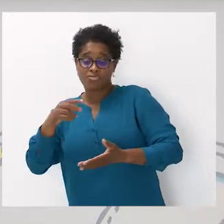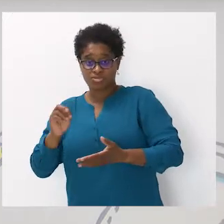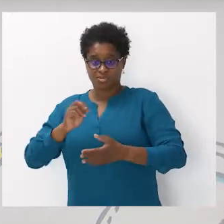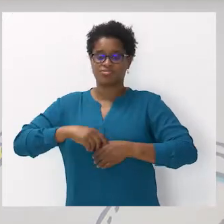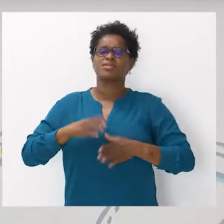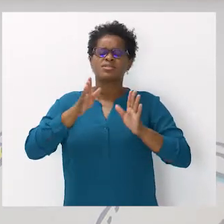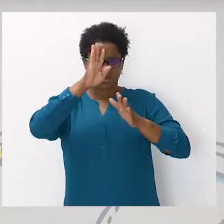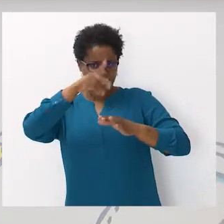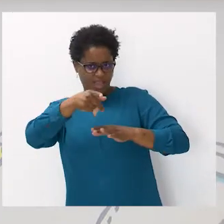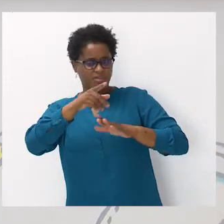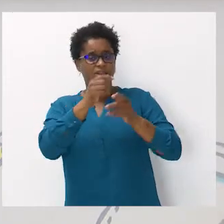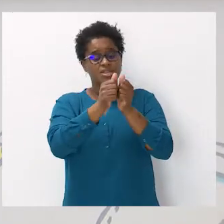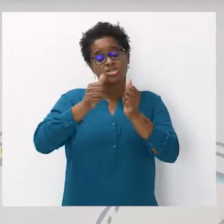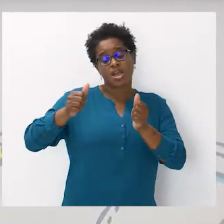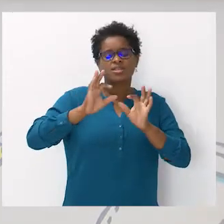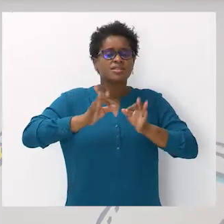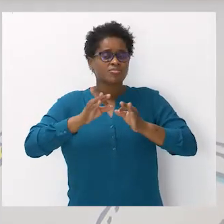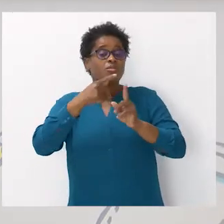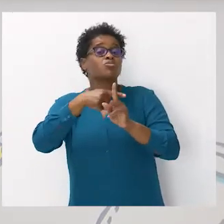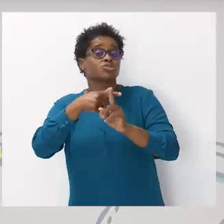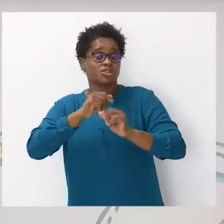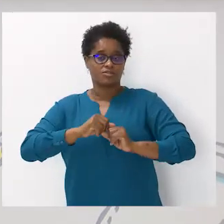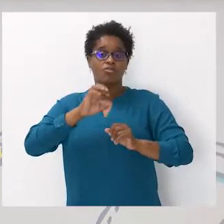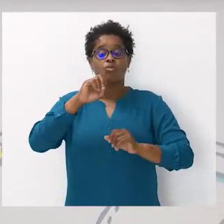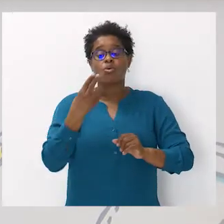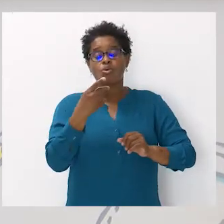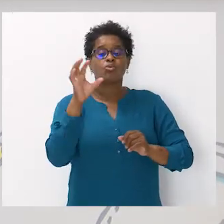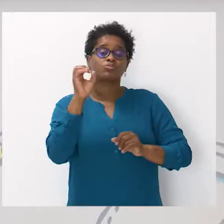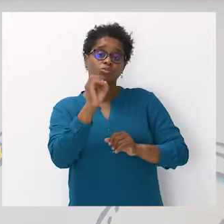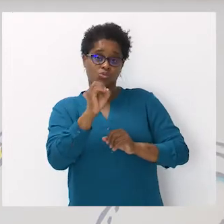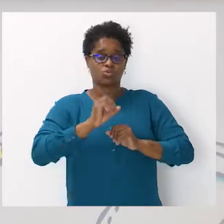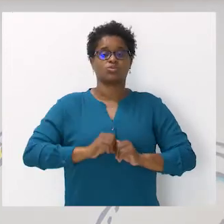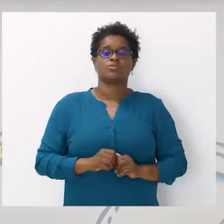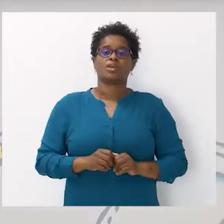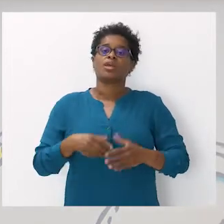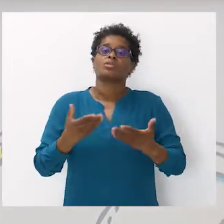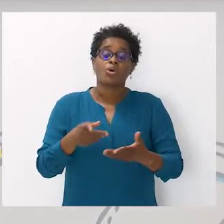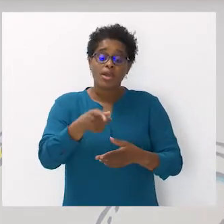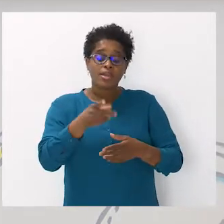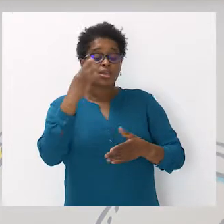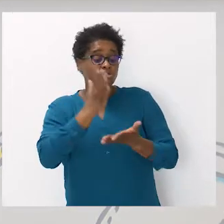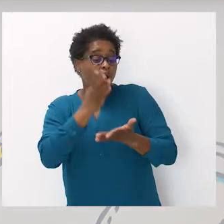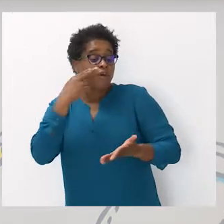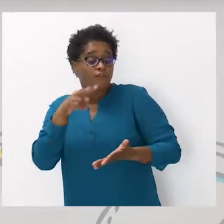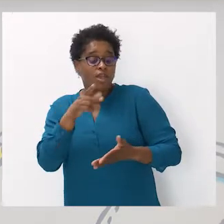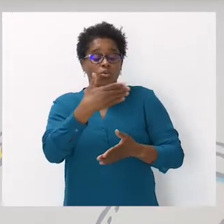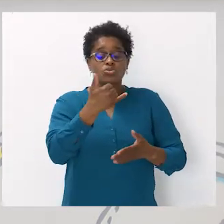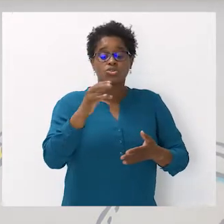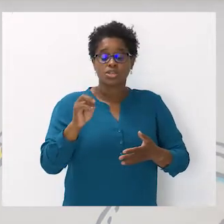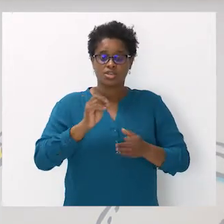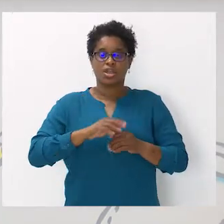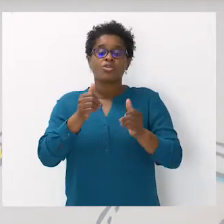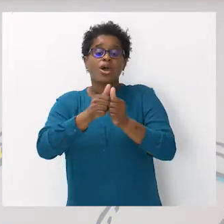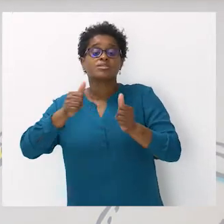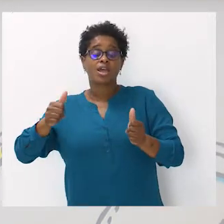sabem que distância é sempre positiva ou nulo. Aqui é basta ver 1, 2, 3.